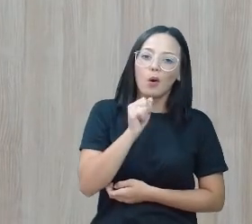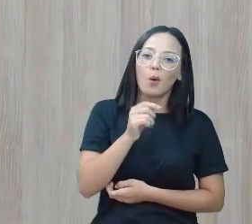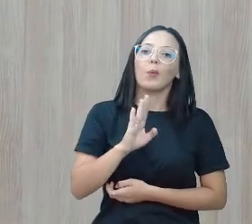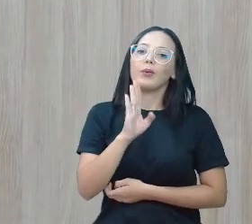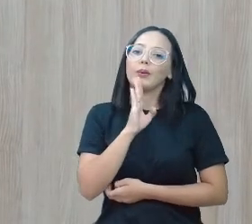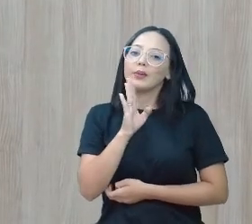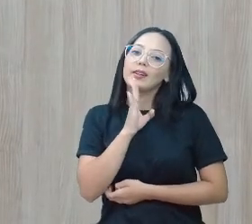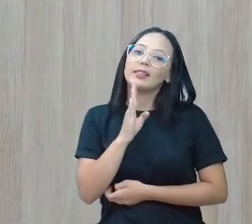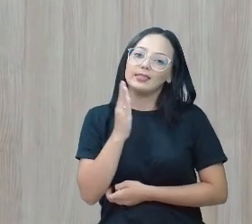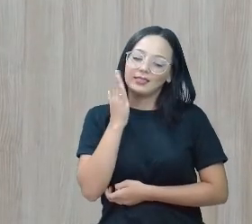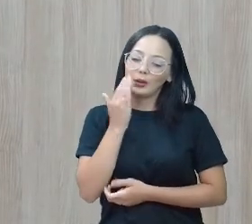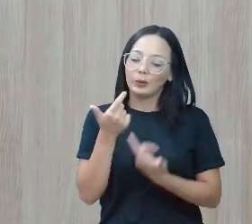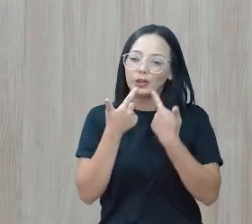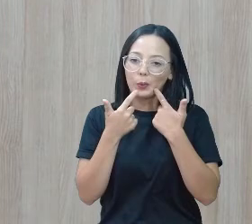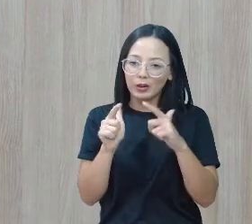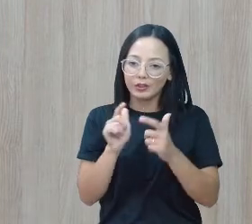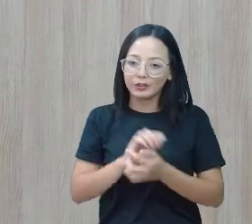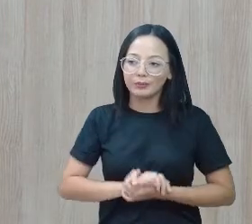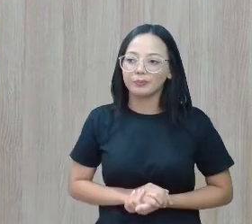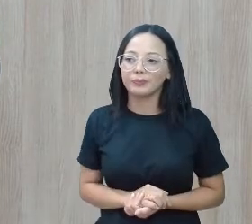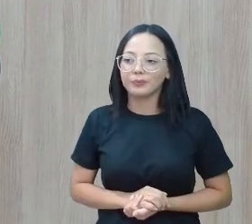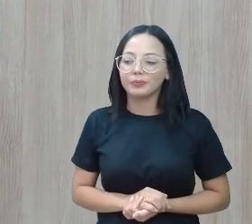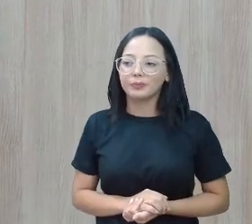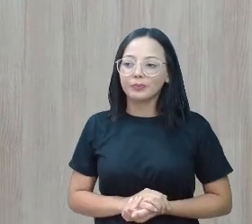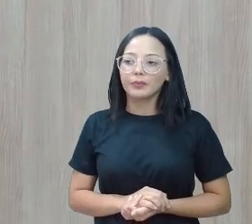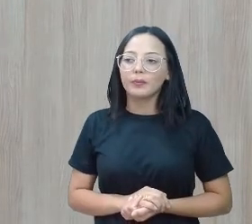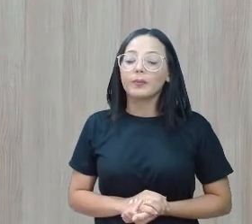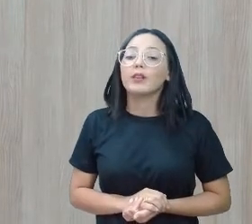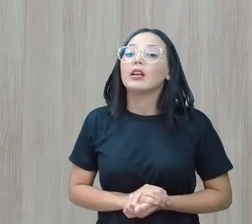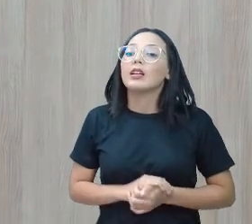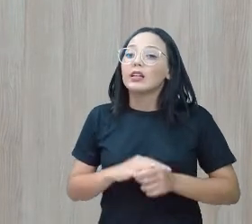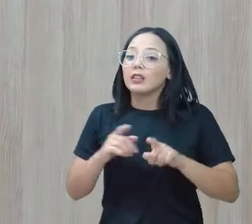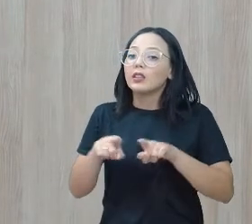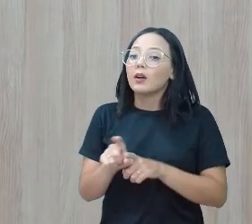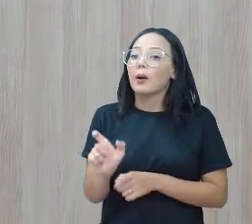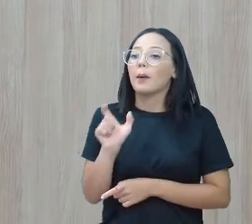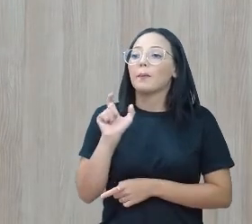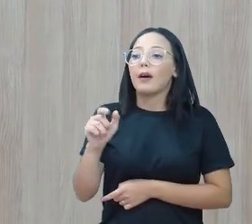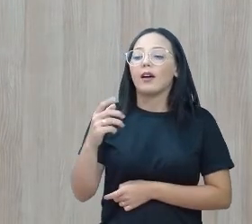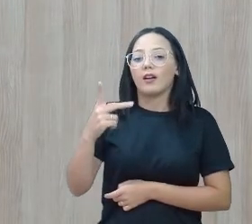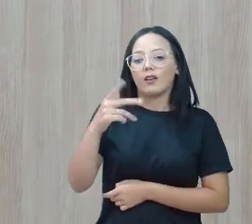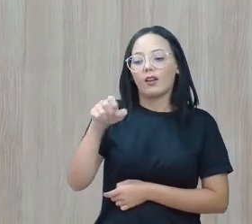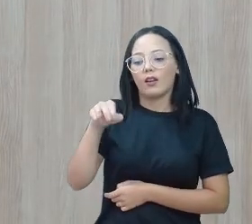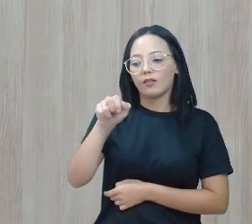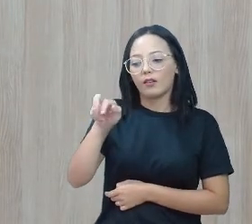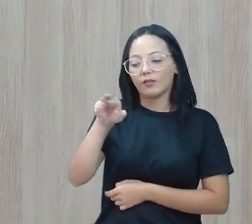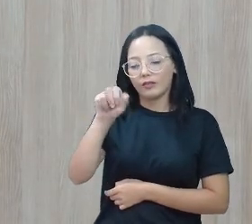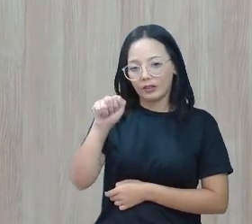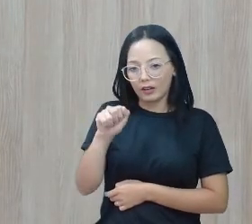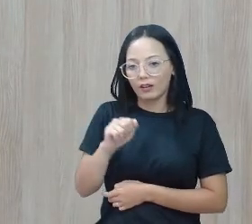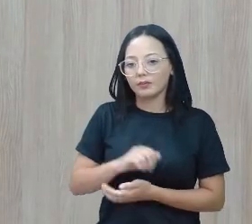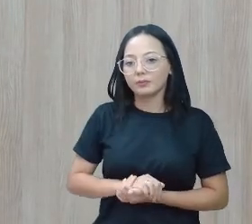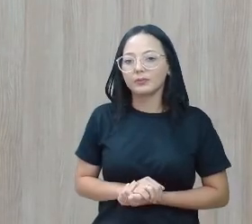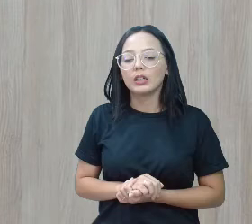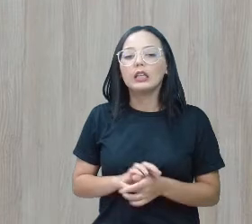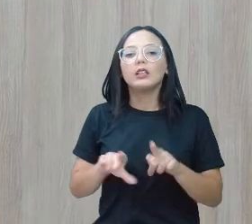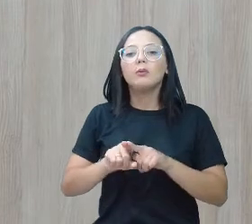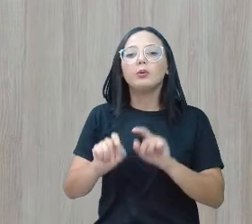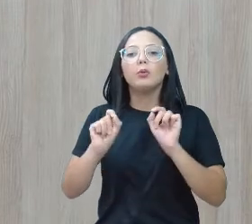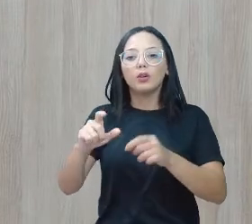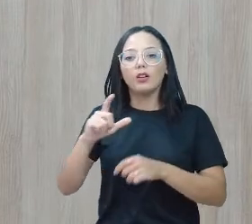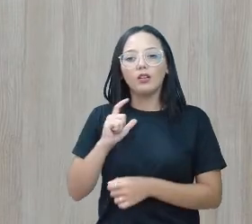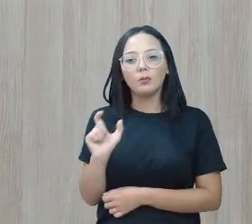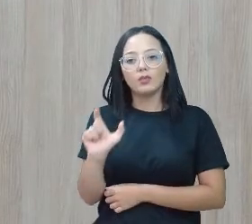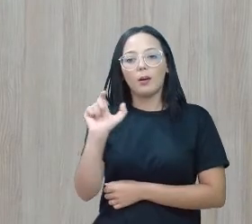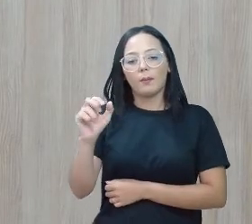conhece muito bem essa linguagem. Então, essa palavra peneira dá origem também à palavra peneirada. Nós temos a